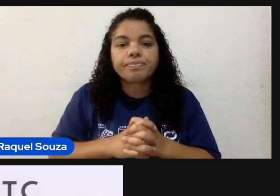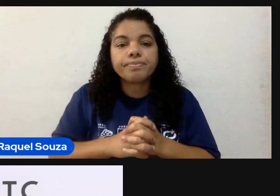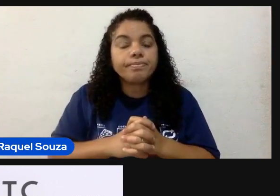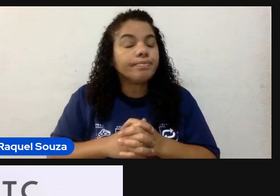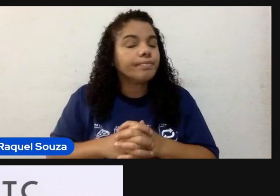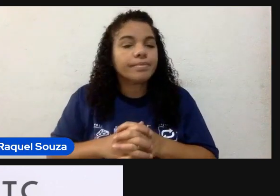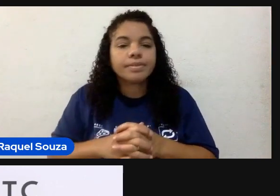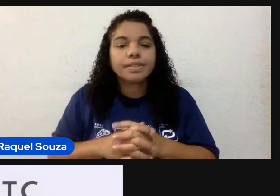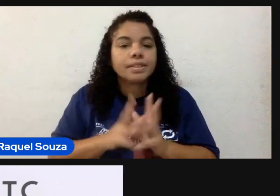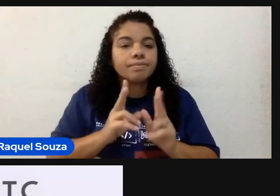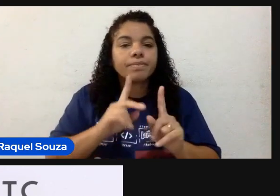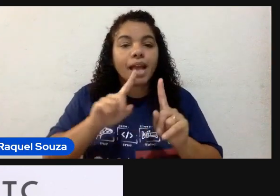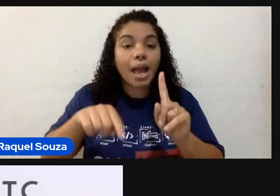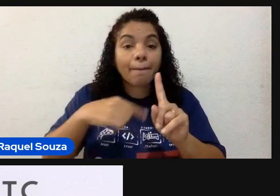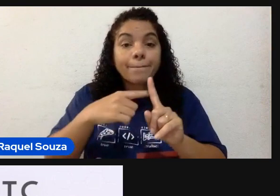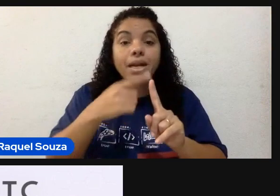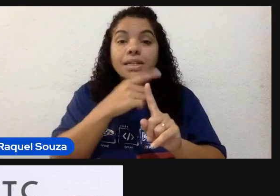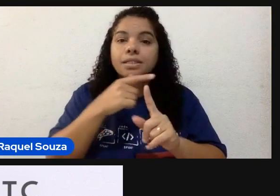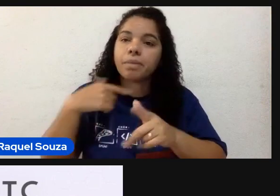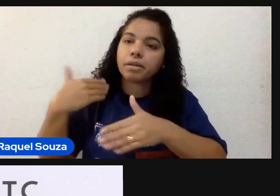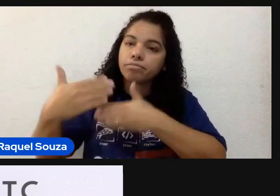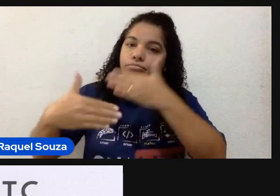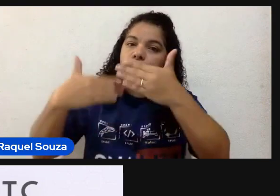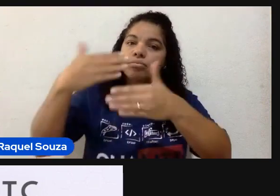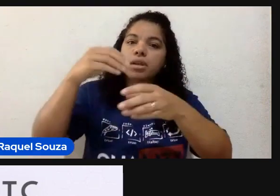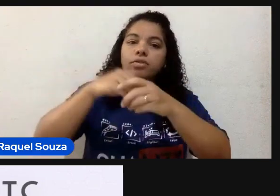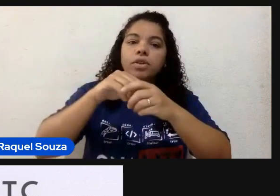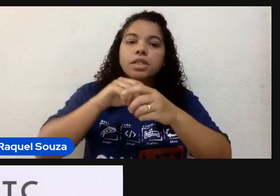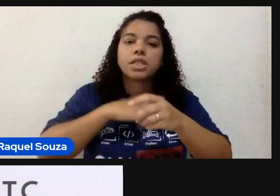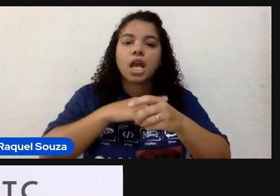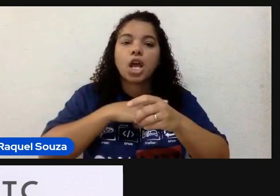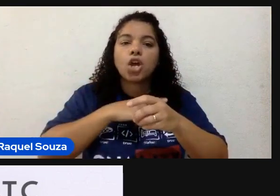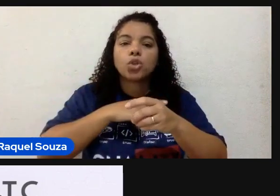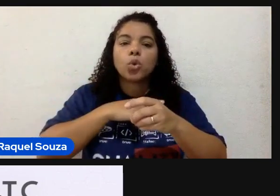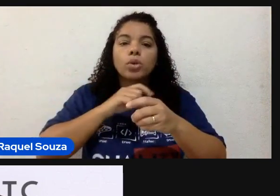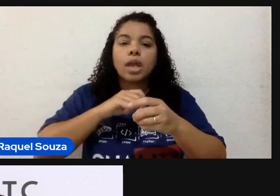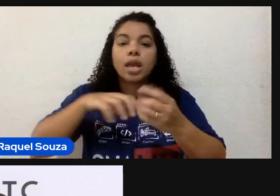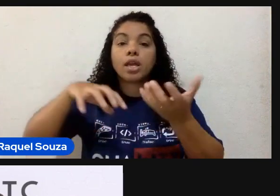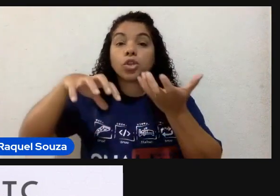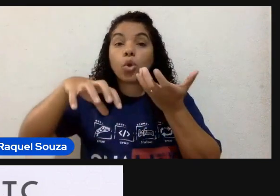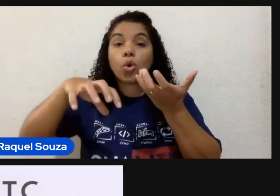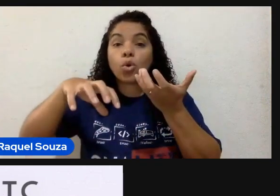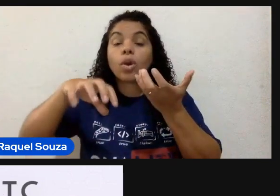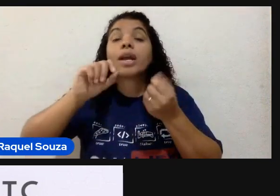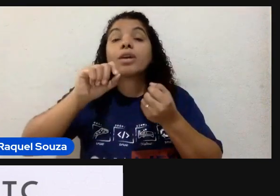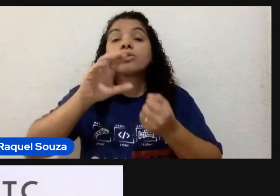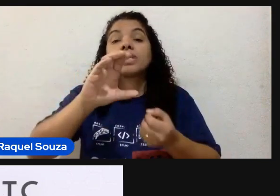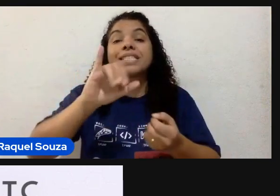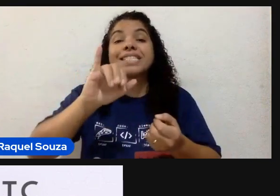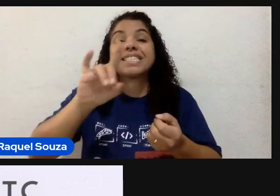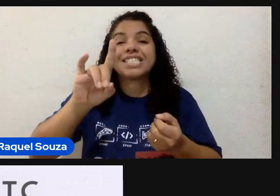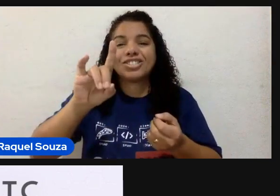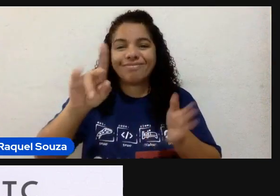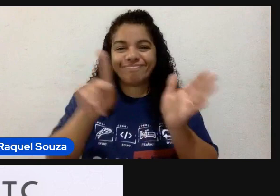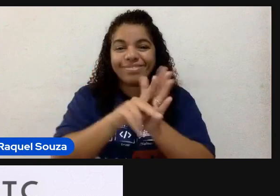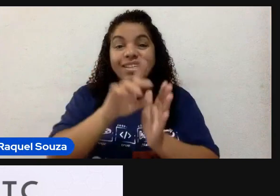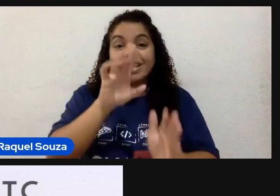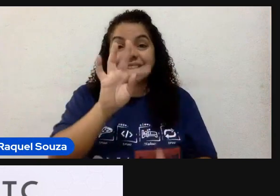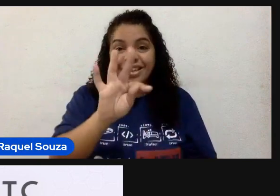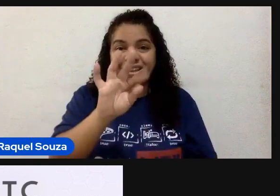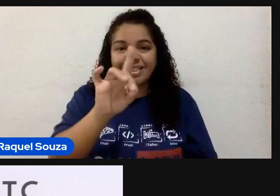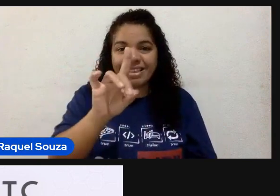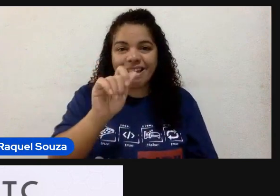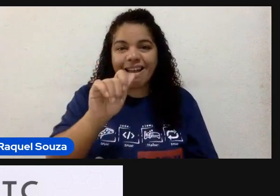vez mais avançando no Congresso o possível CID do TDAH. Então, se